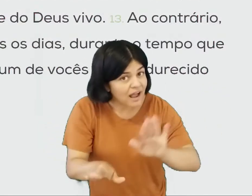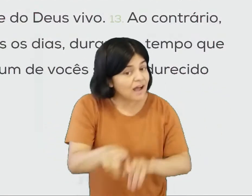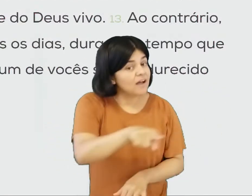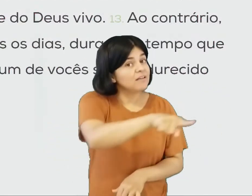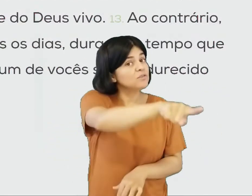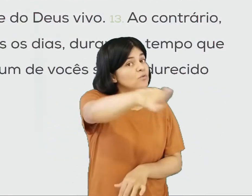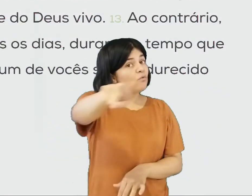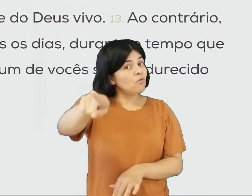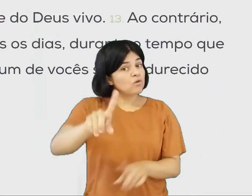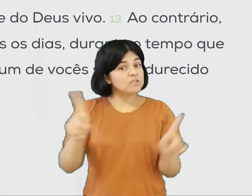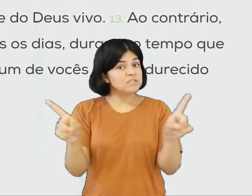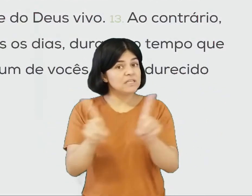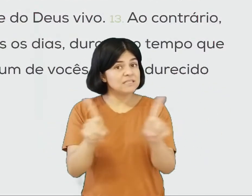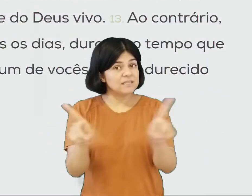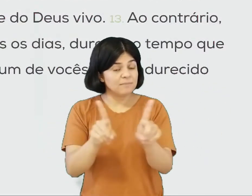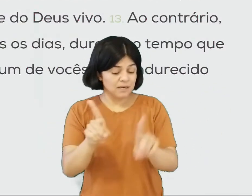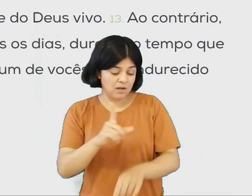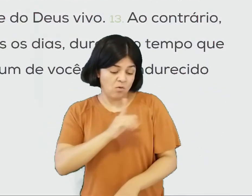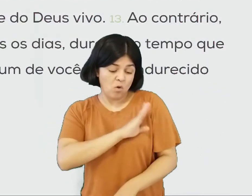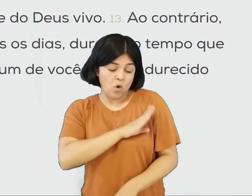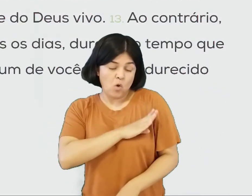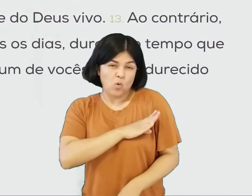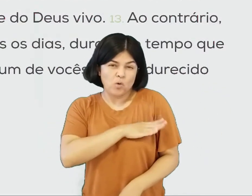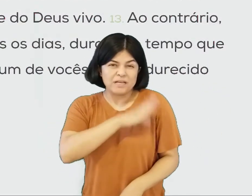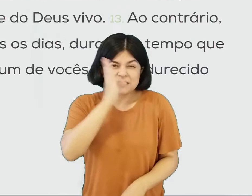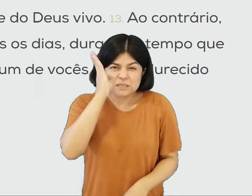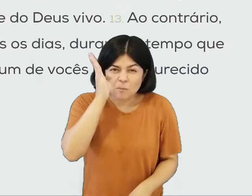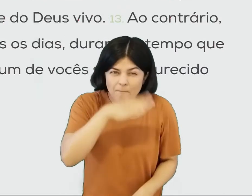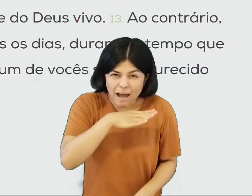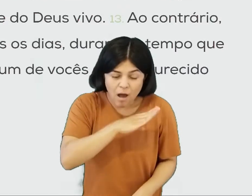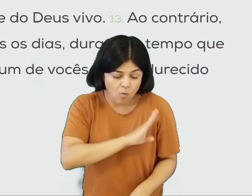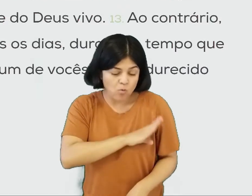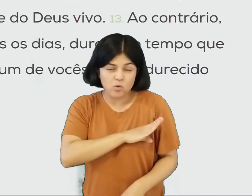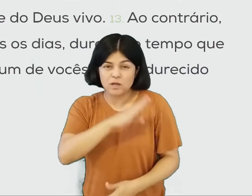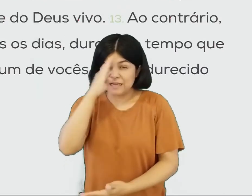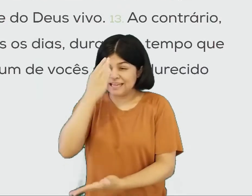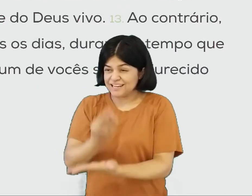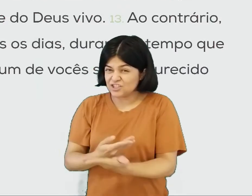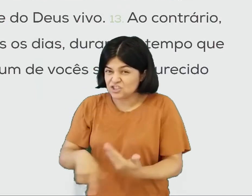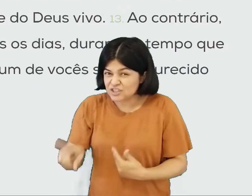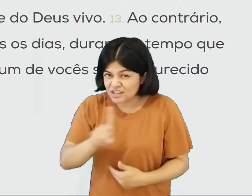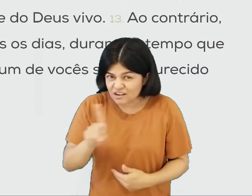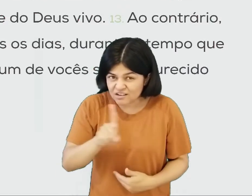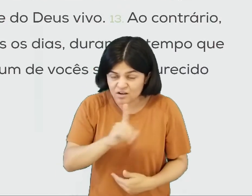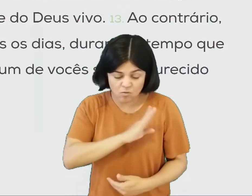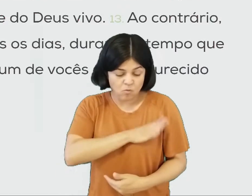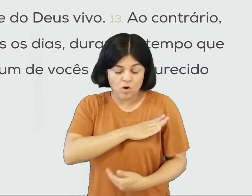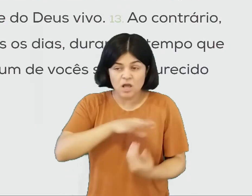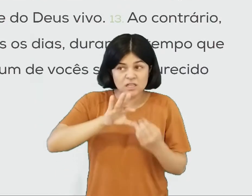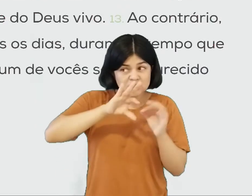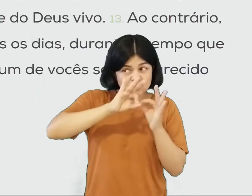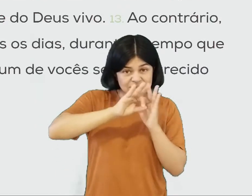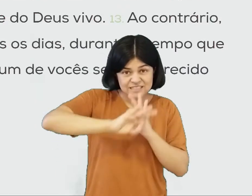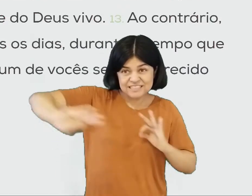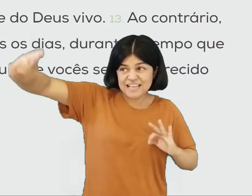vocês tenha coração perverso e incrédulo que se afaste do Deus vivo. Ao